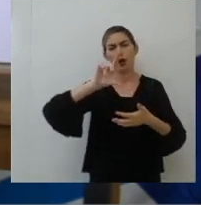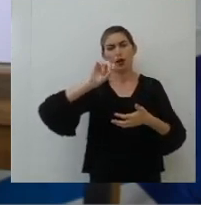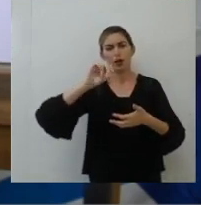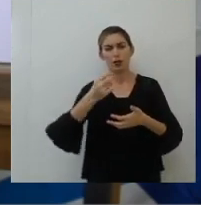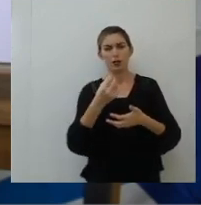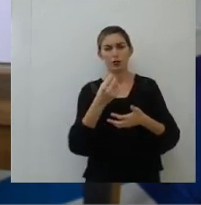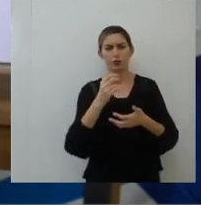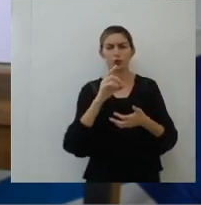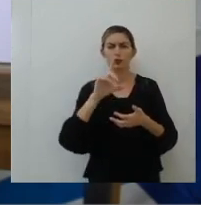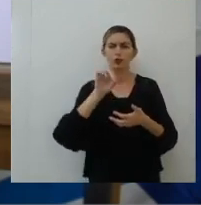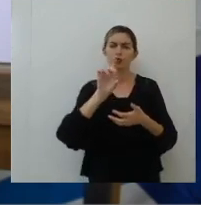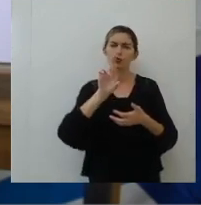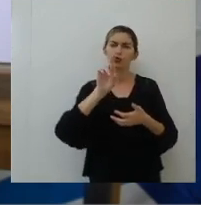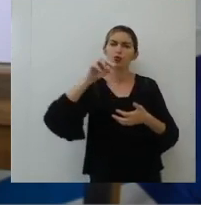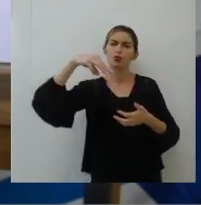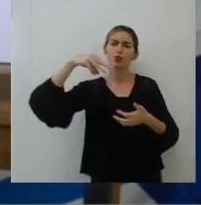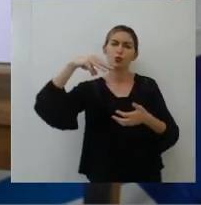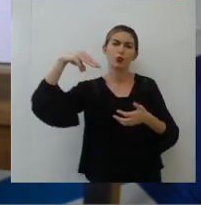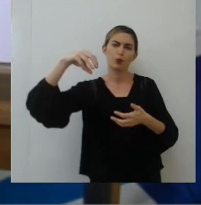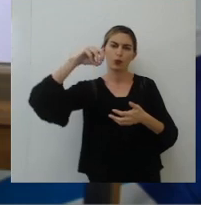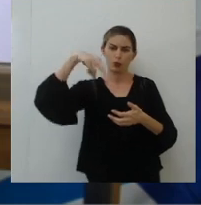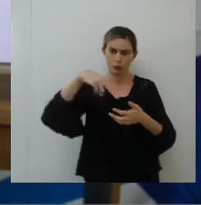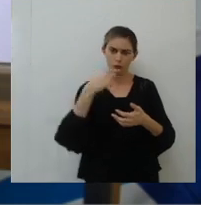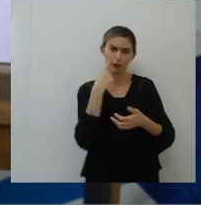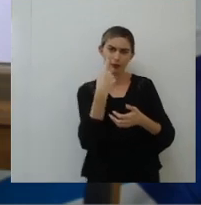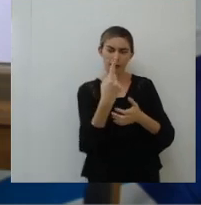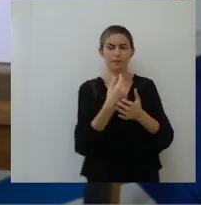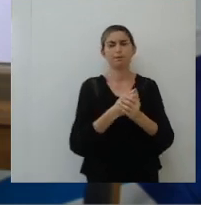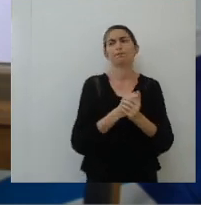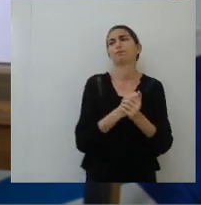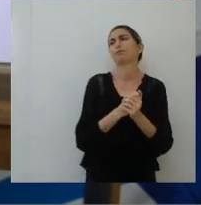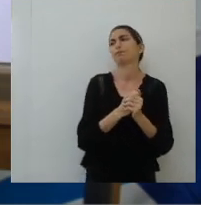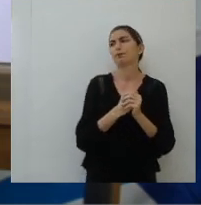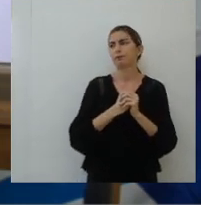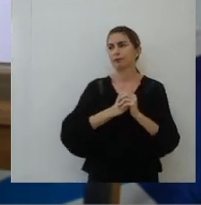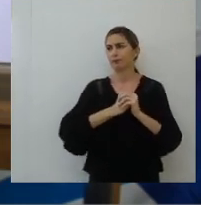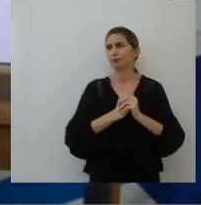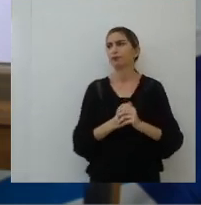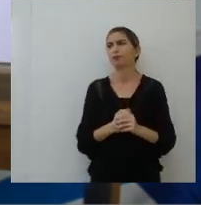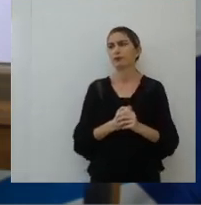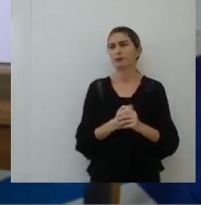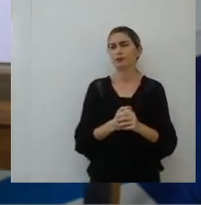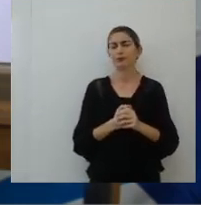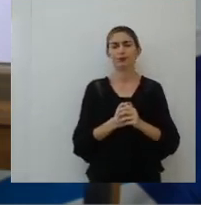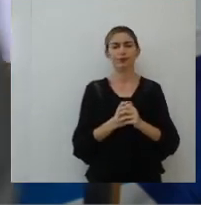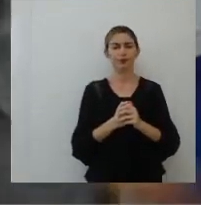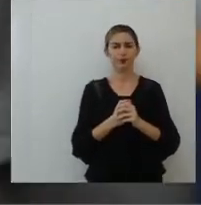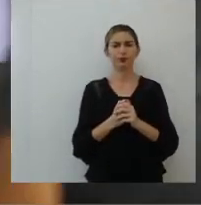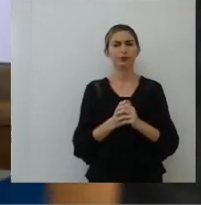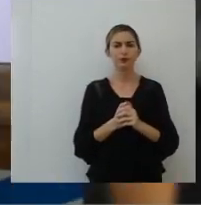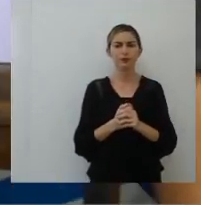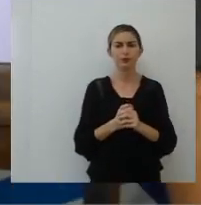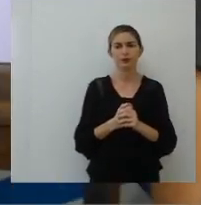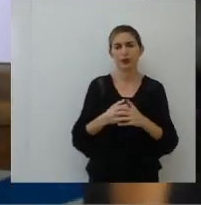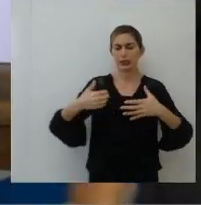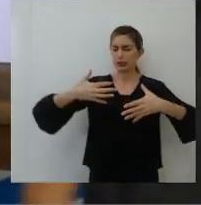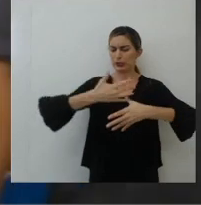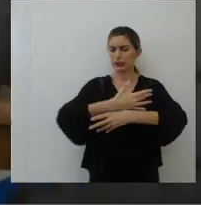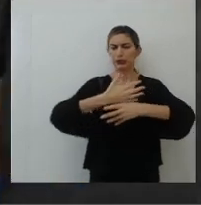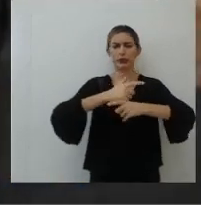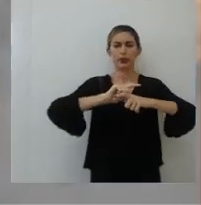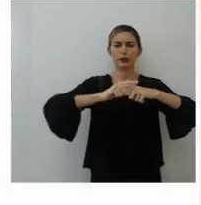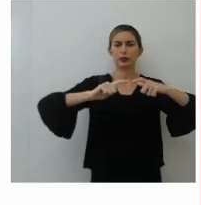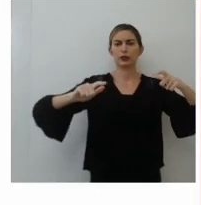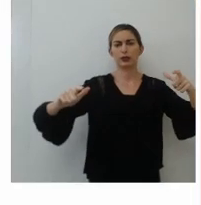literário. Meu querido, tá em tela cheia para esse povo ver? Tá em tela cheia? Então vamos embora. Eu tenho aqui, ó. Cidade